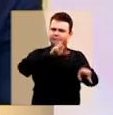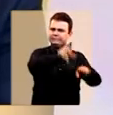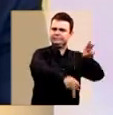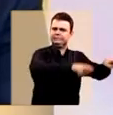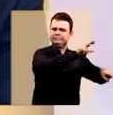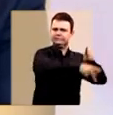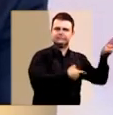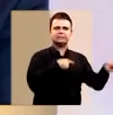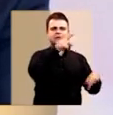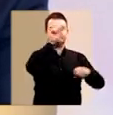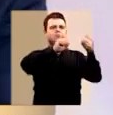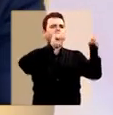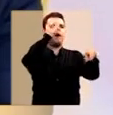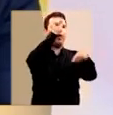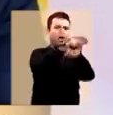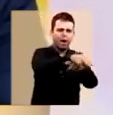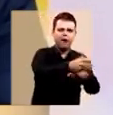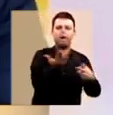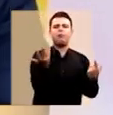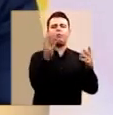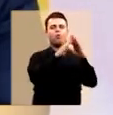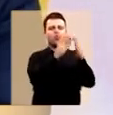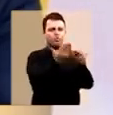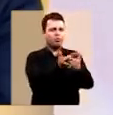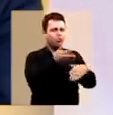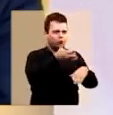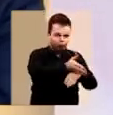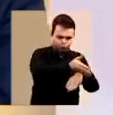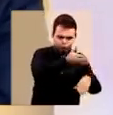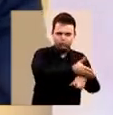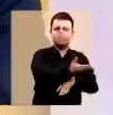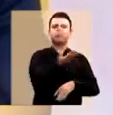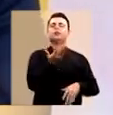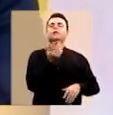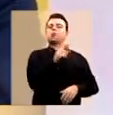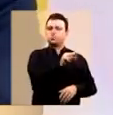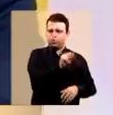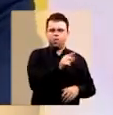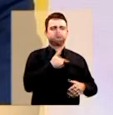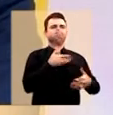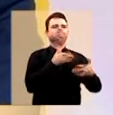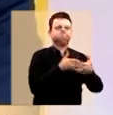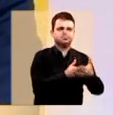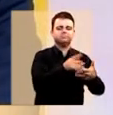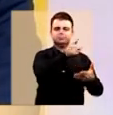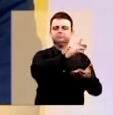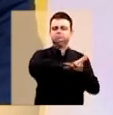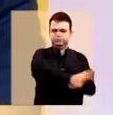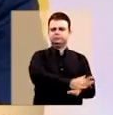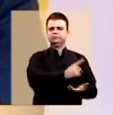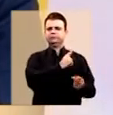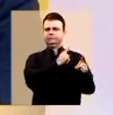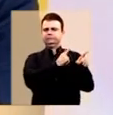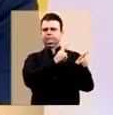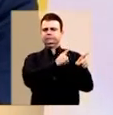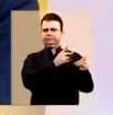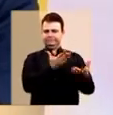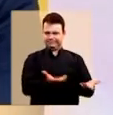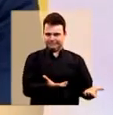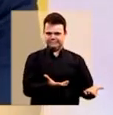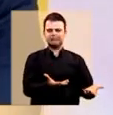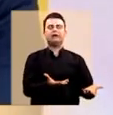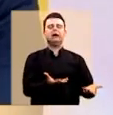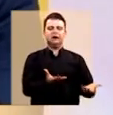forma de acessar o mercado de trabalho, a forma de acessar a educação, ele vai obrigatoriamente se deparar com formas de discriminação, isso torna